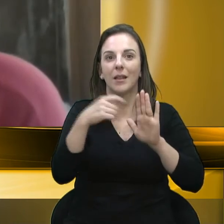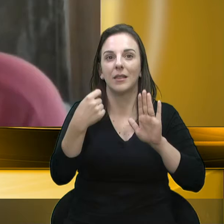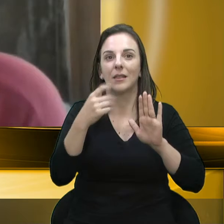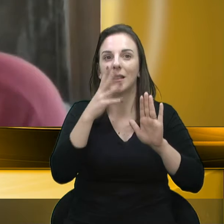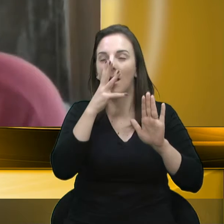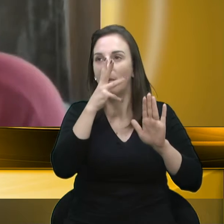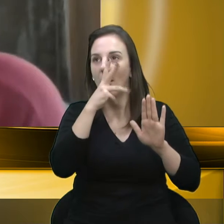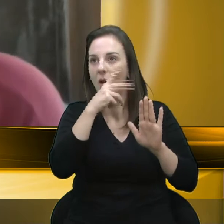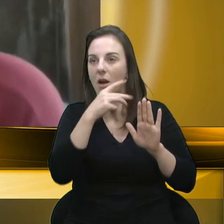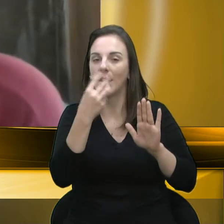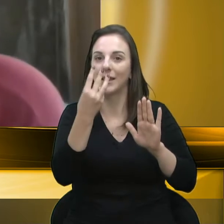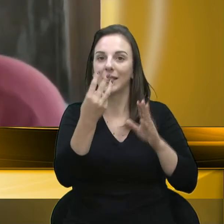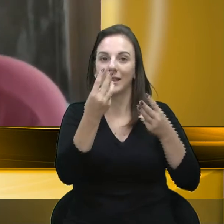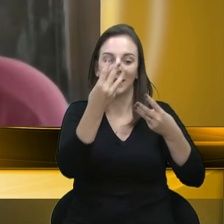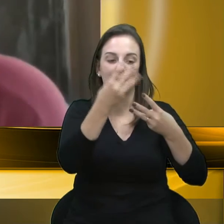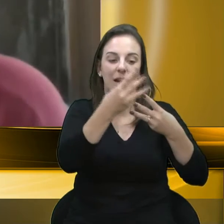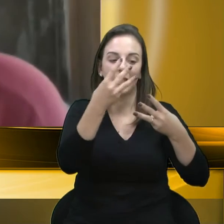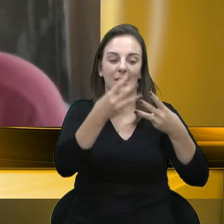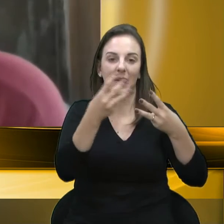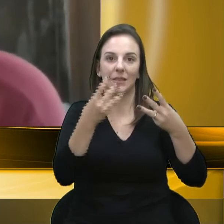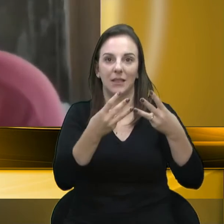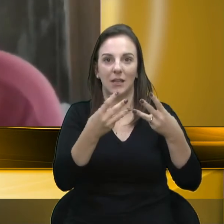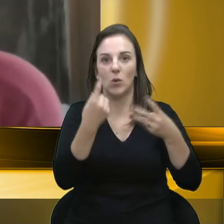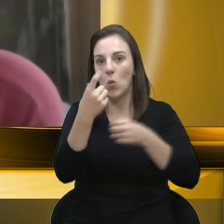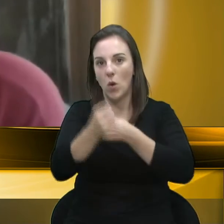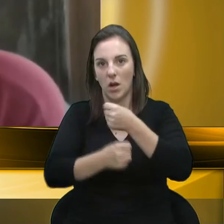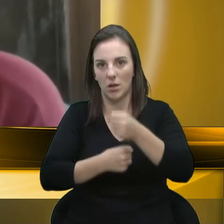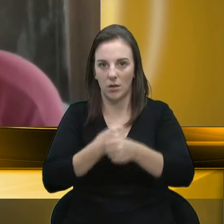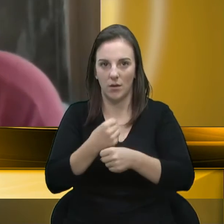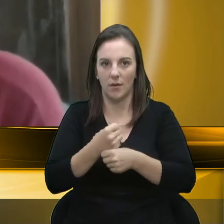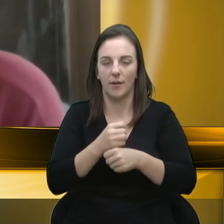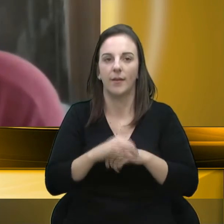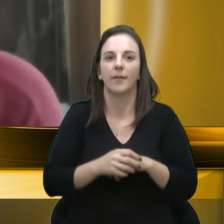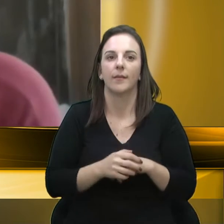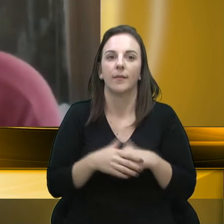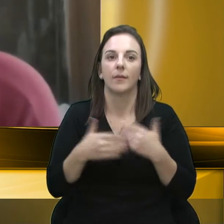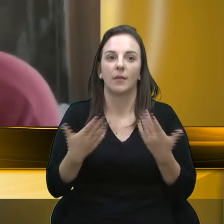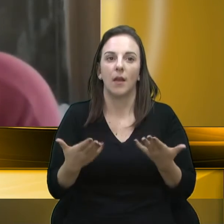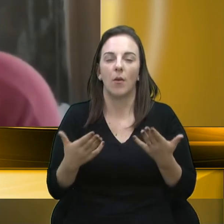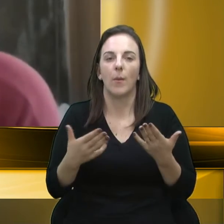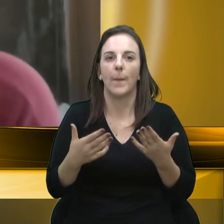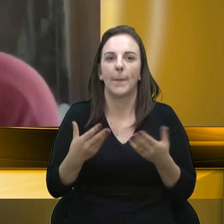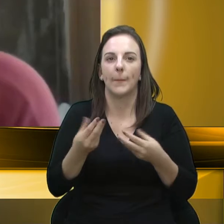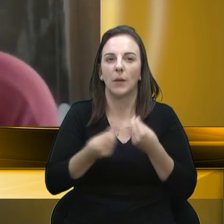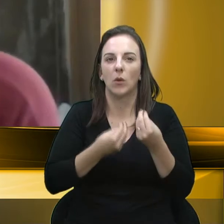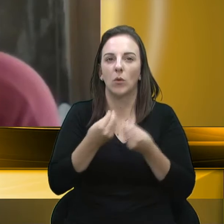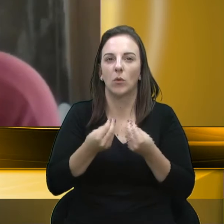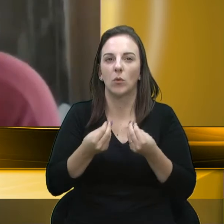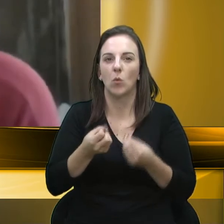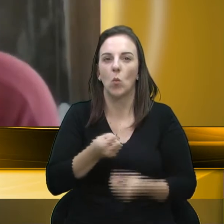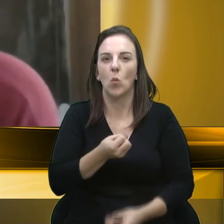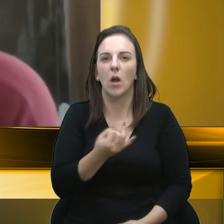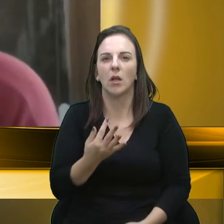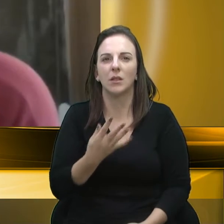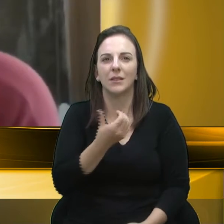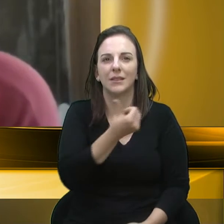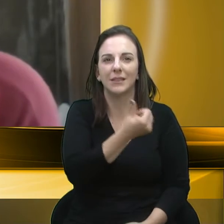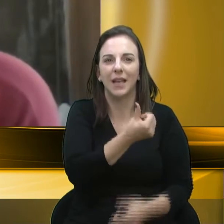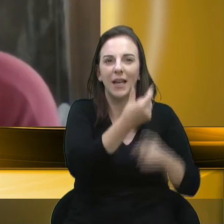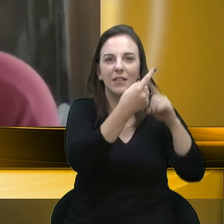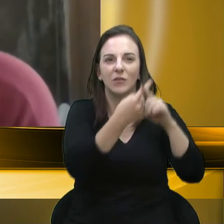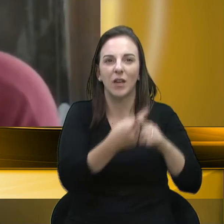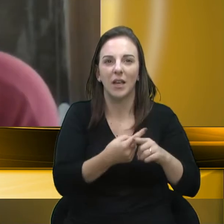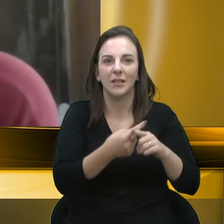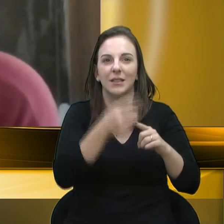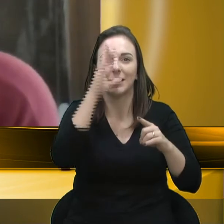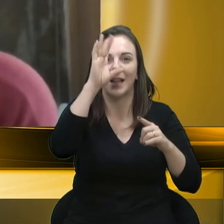Nesta perspectiva, a relação benefício-custo da vacina é da ordem de 6 vezes para cada real gasto